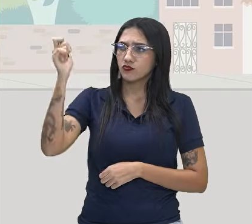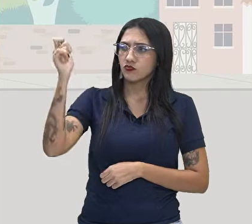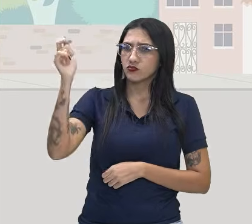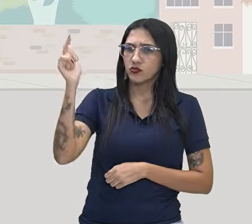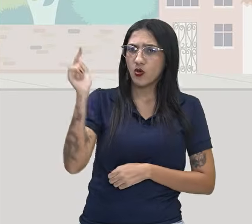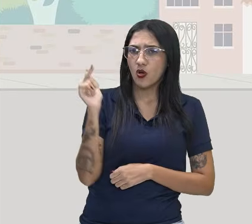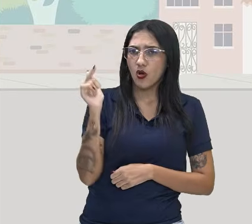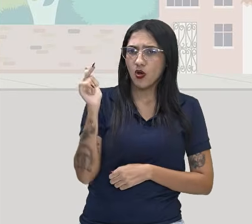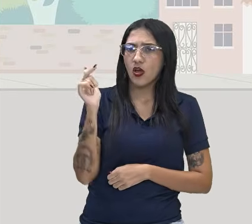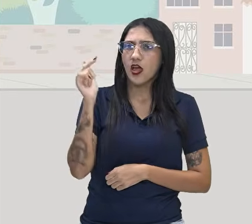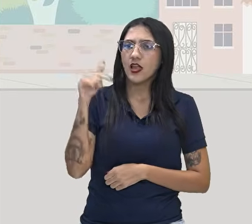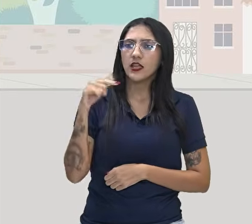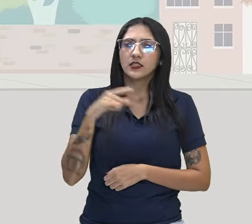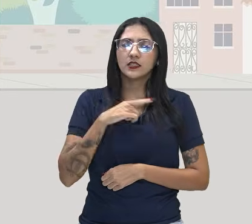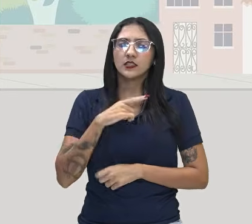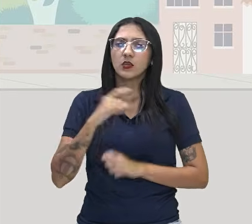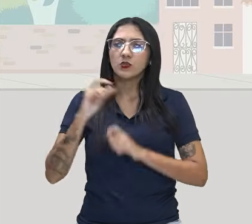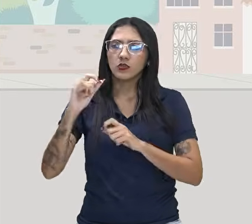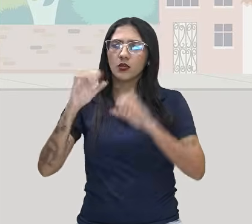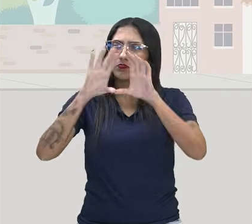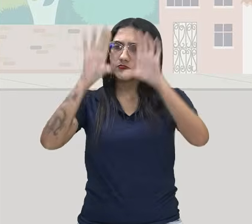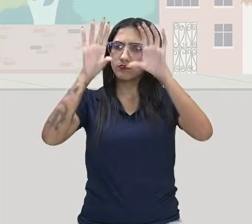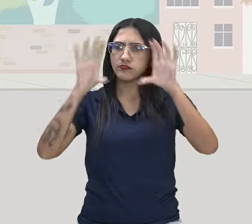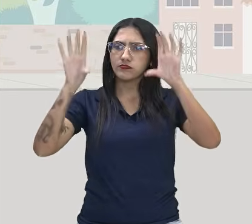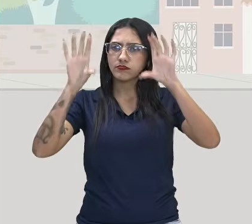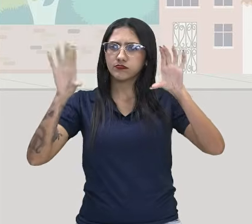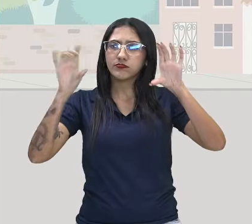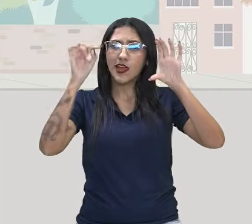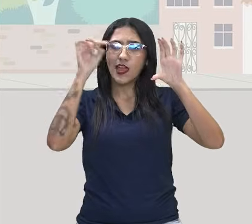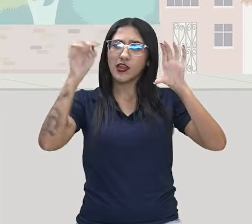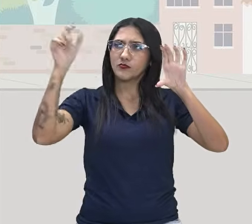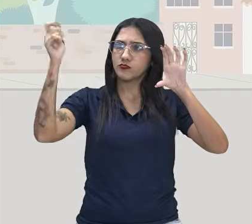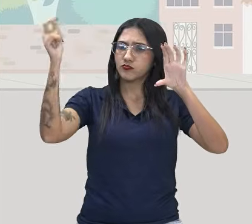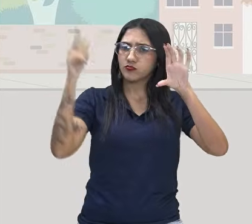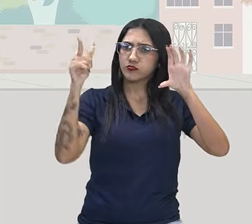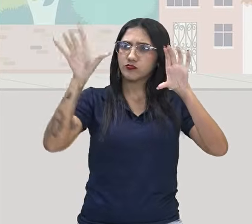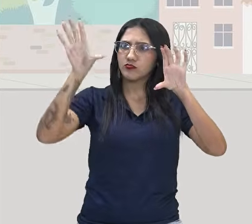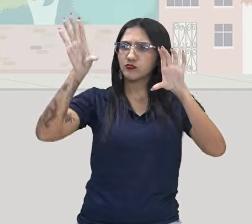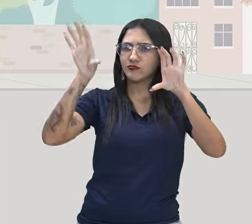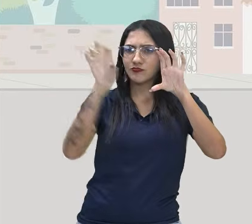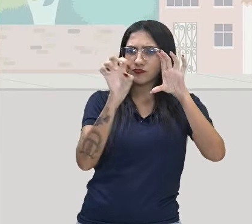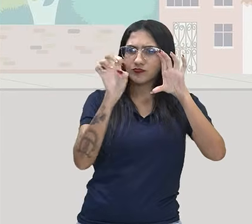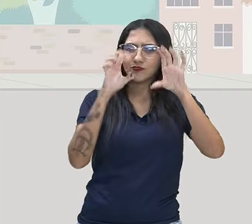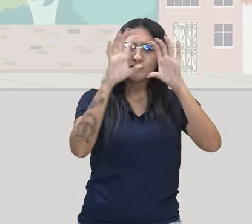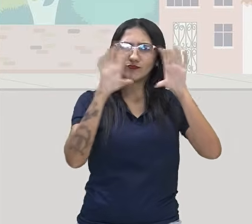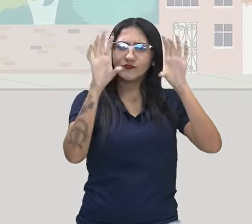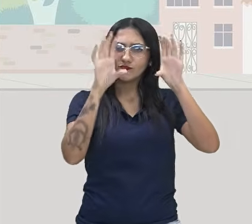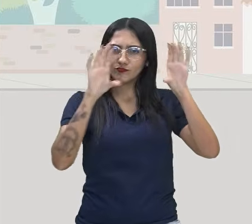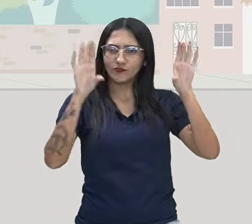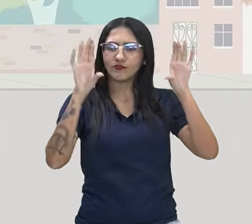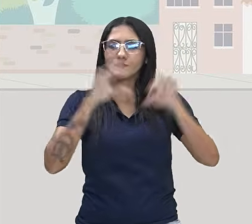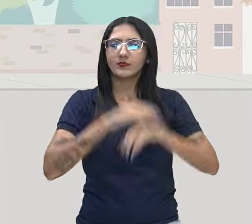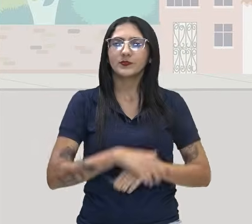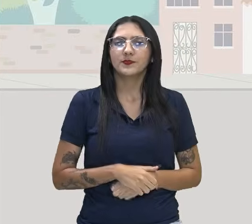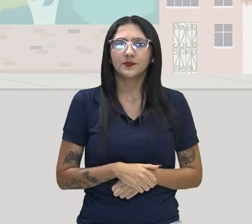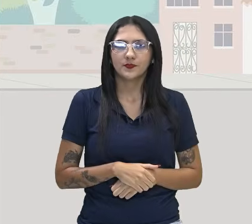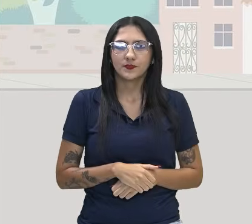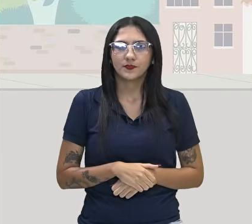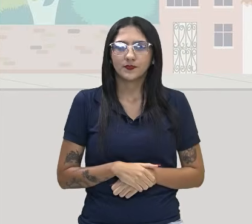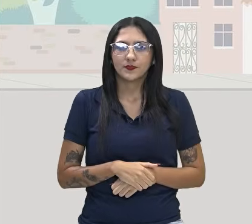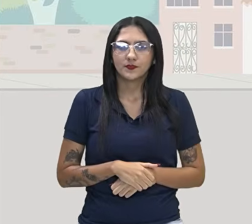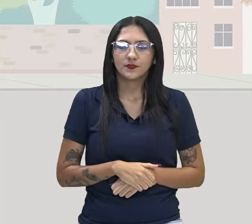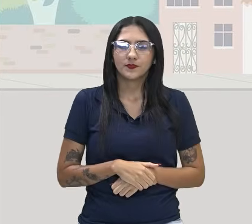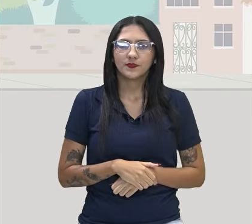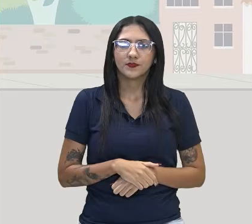através do quê? Que acabam sendo refletidos pelas nuvens, mas não para aí não. Além de ocorrer,